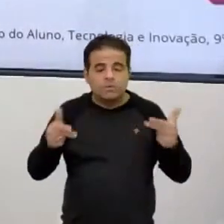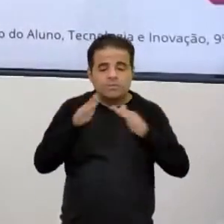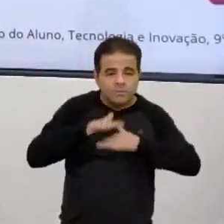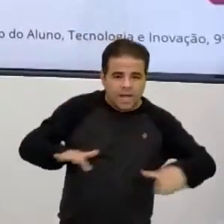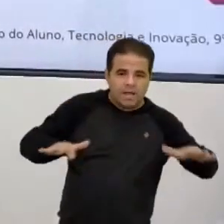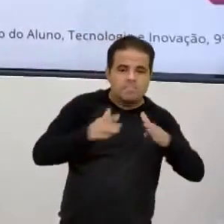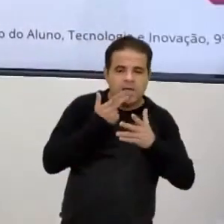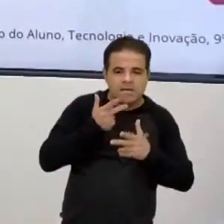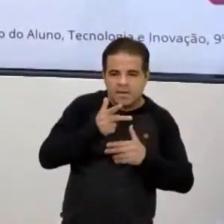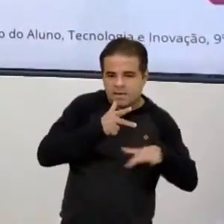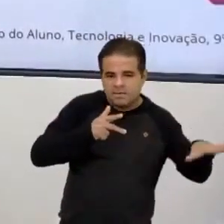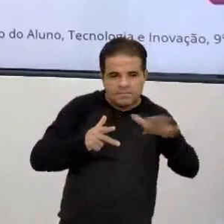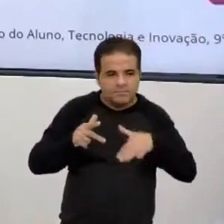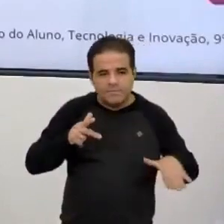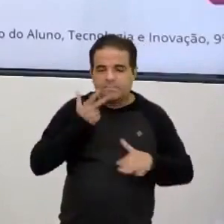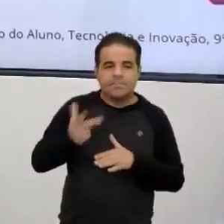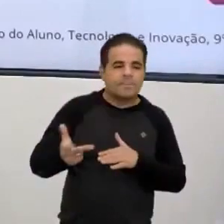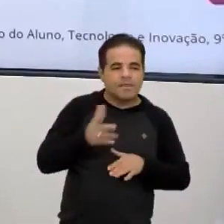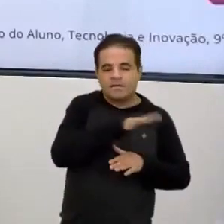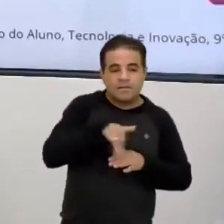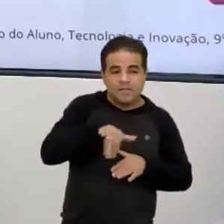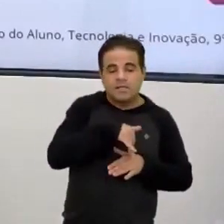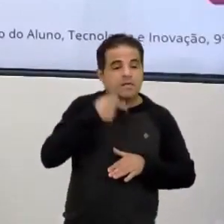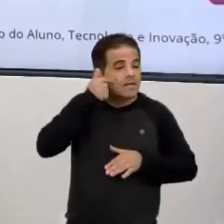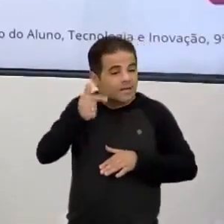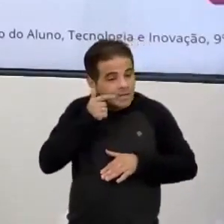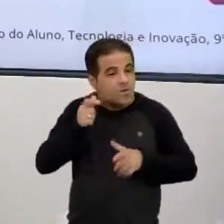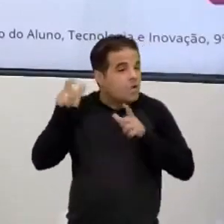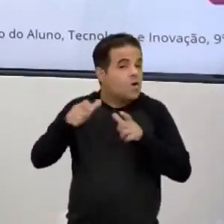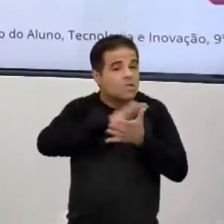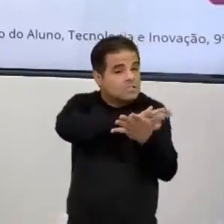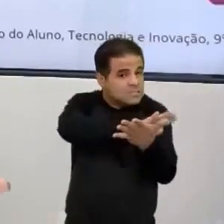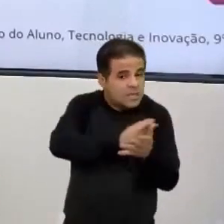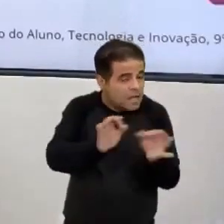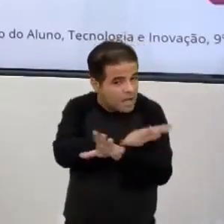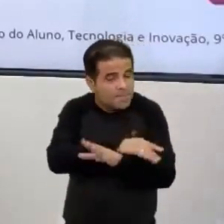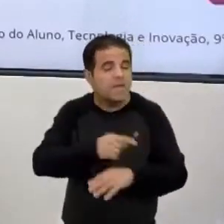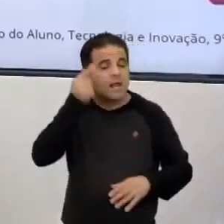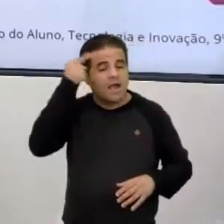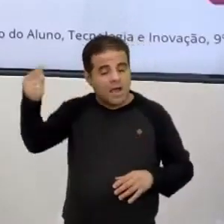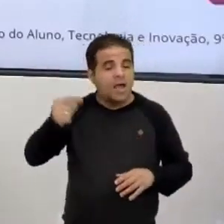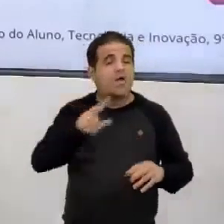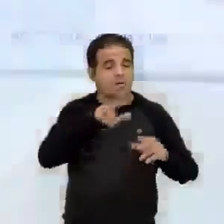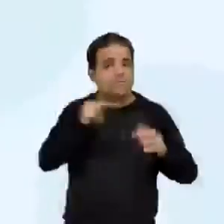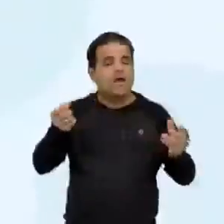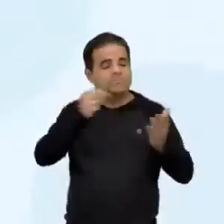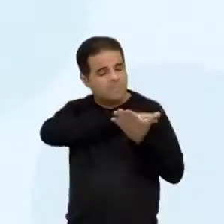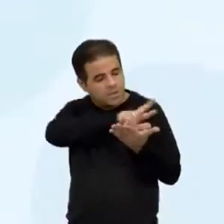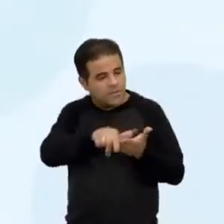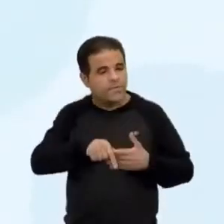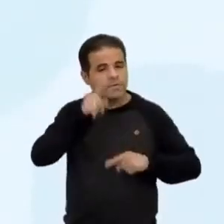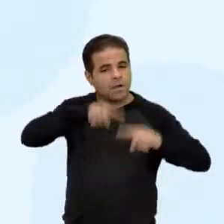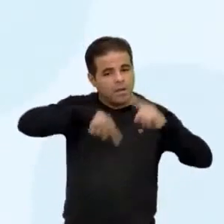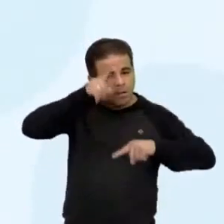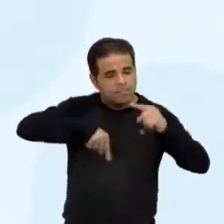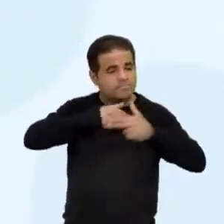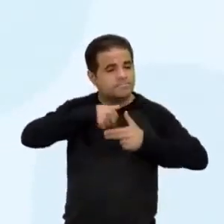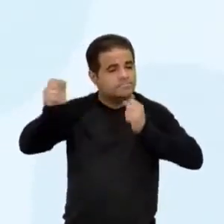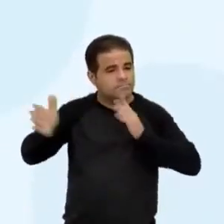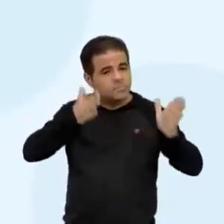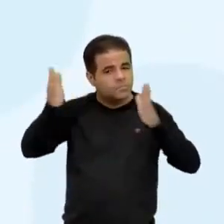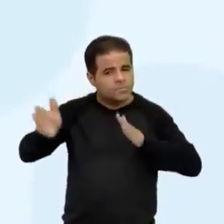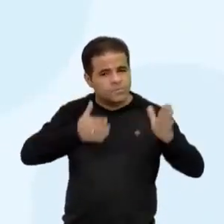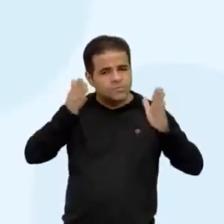quando começa, a gente não tem muita visão de onde isso termina. Então, hoje a gente vai caracterizar aí materiais produzidos